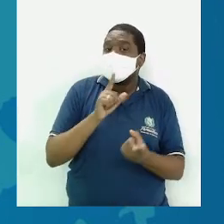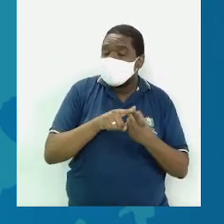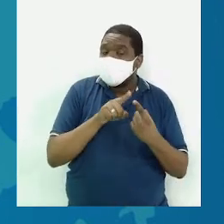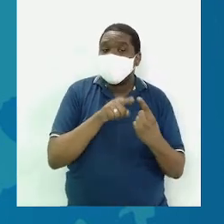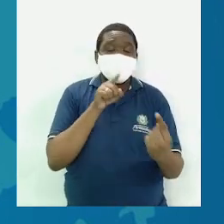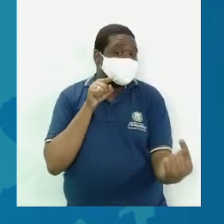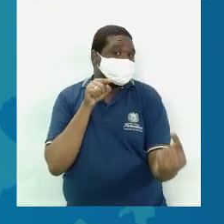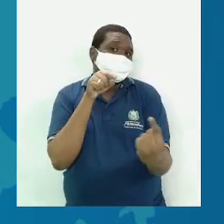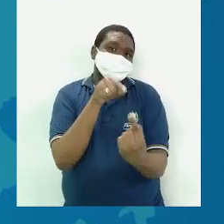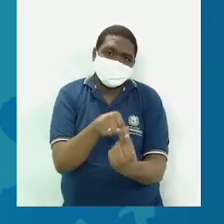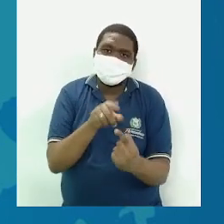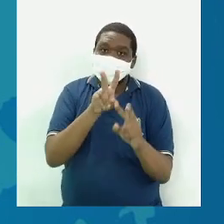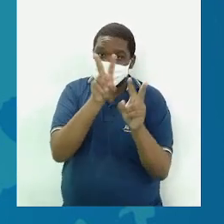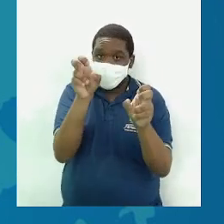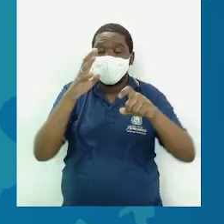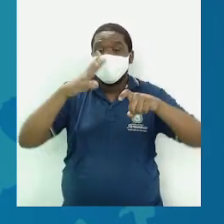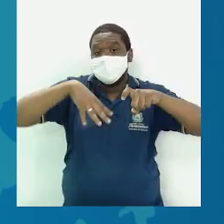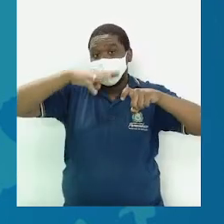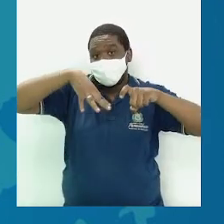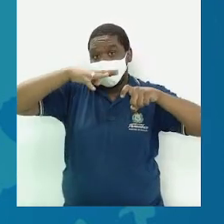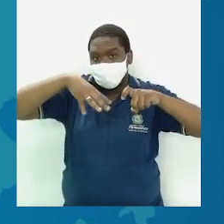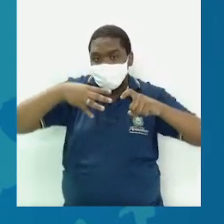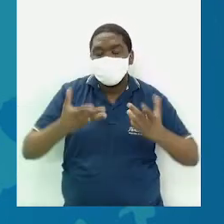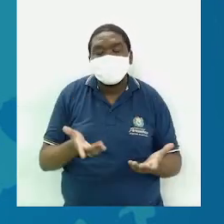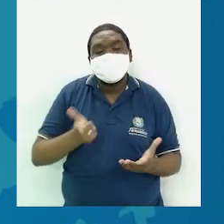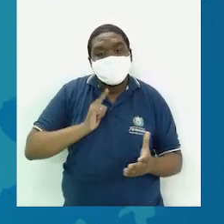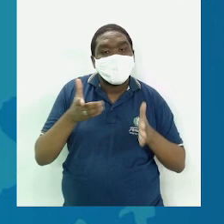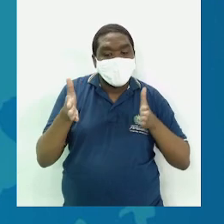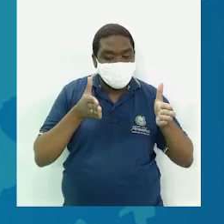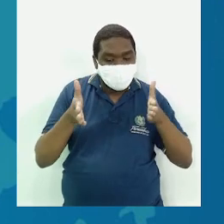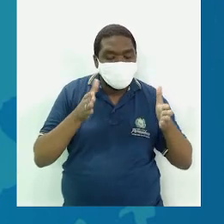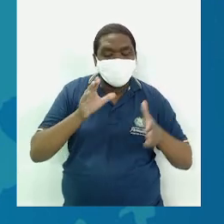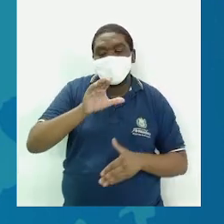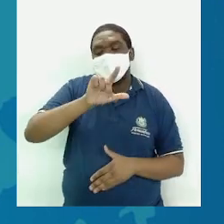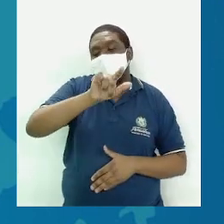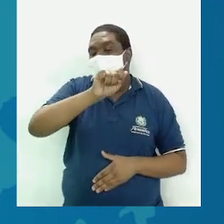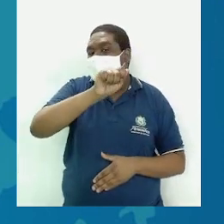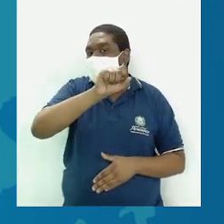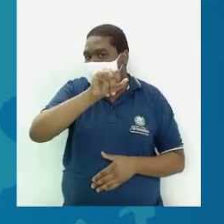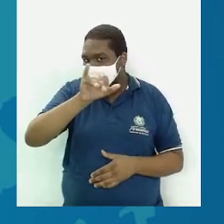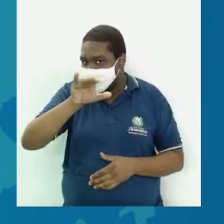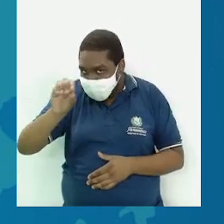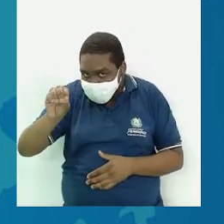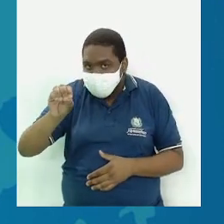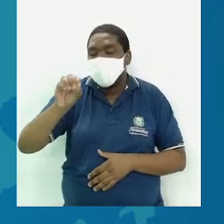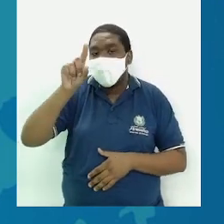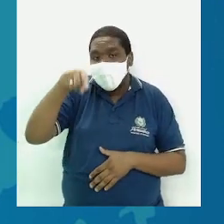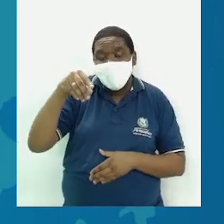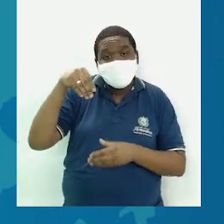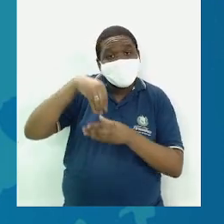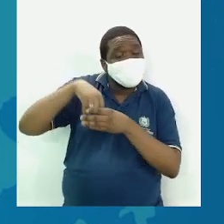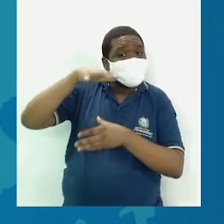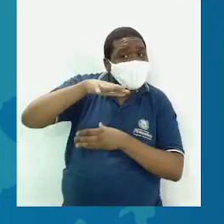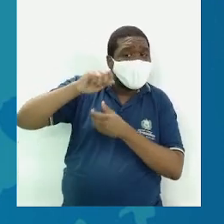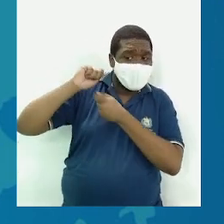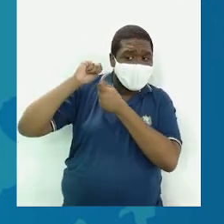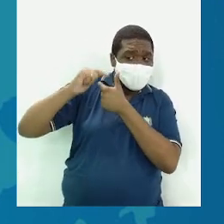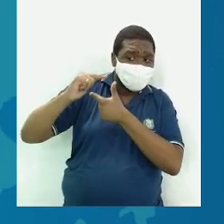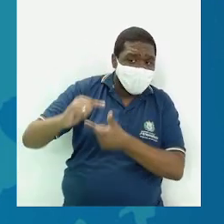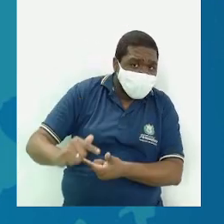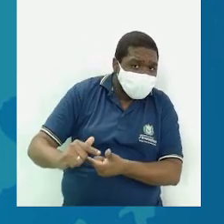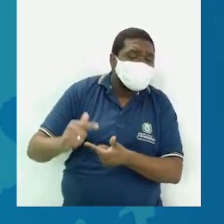com a questão do mito. Né? O período clássico, ele já é uma questão mais ali antropológica.